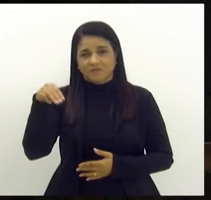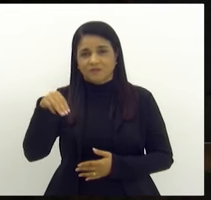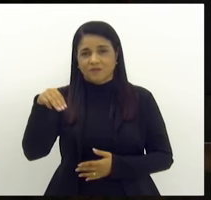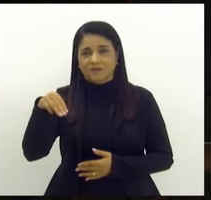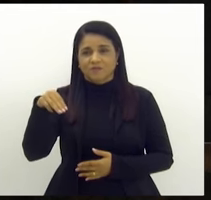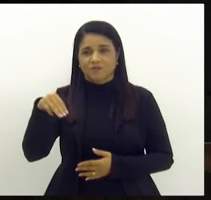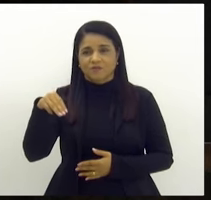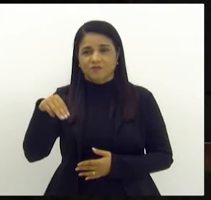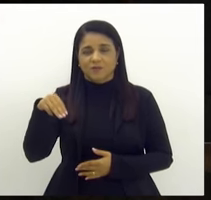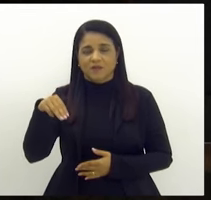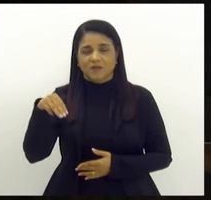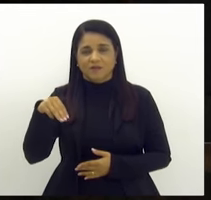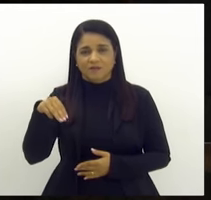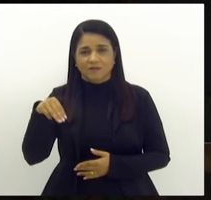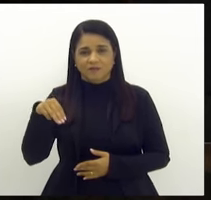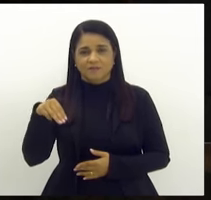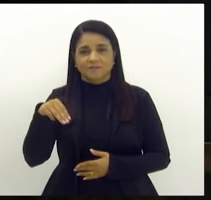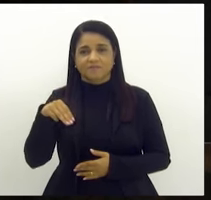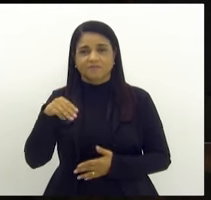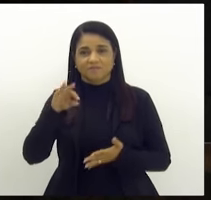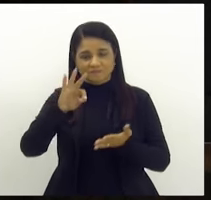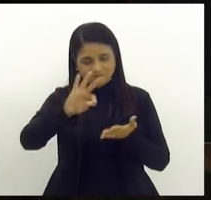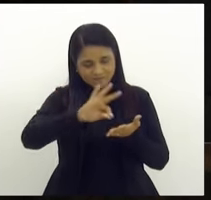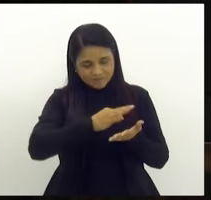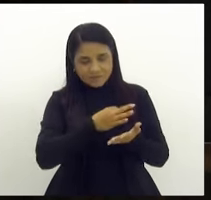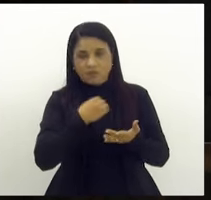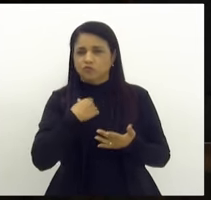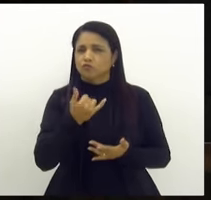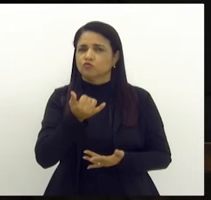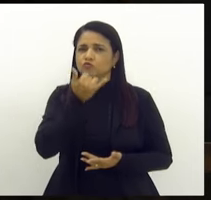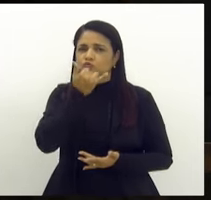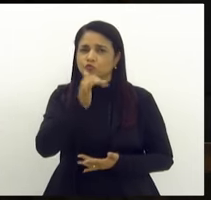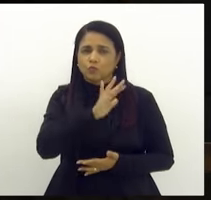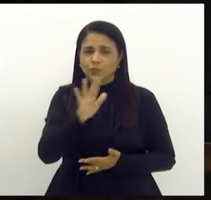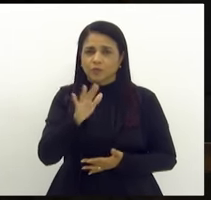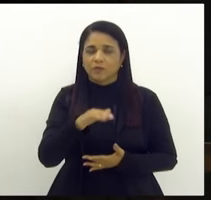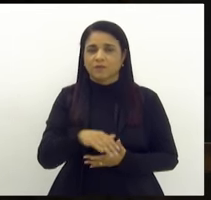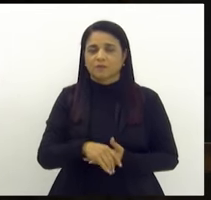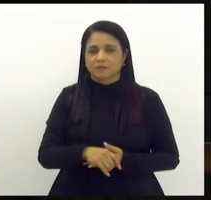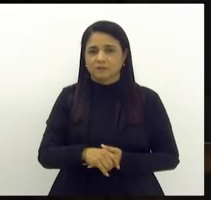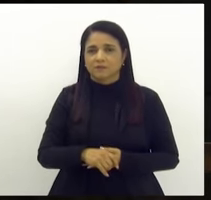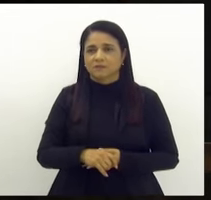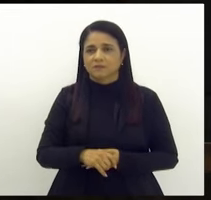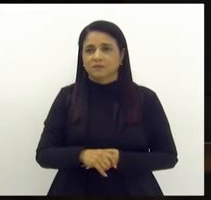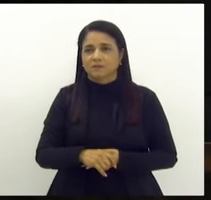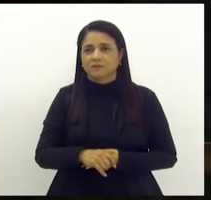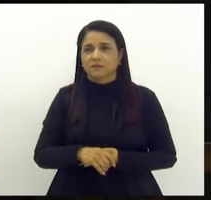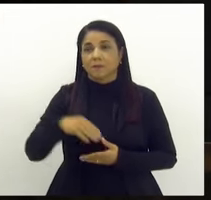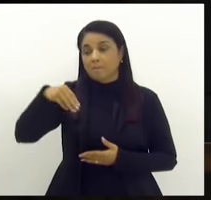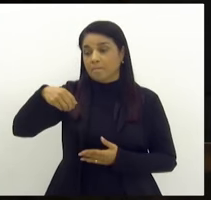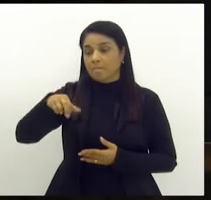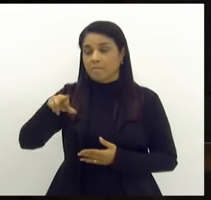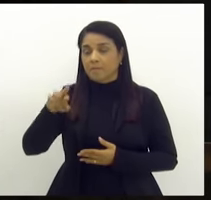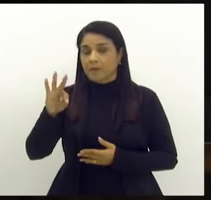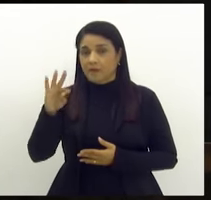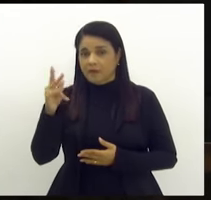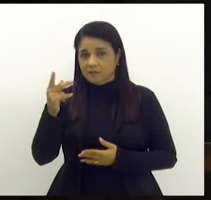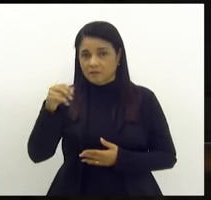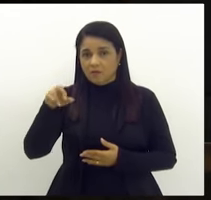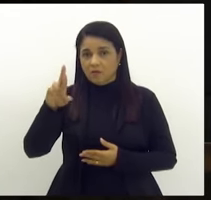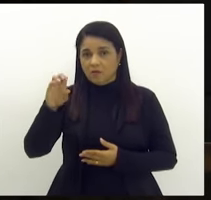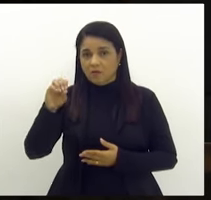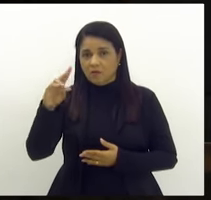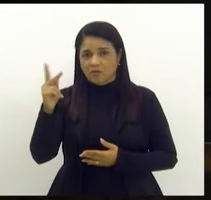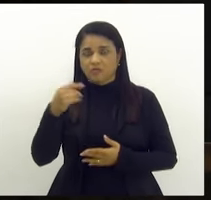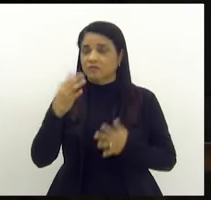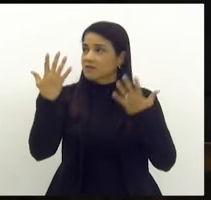é eu acho que foi anotação aqui ele botou a setinha desculpa deputada Marta Rocha presente quero gostaria de saudar eh